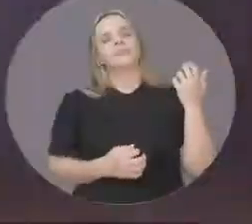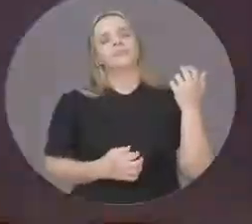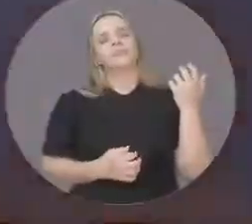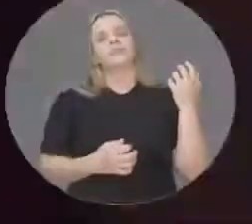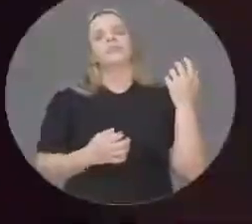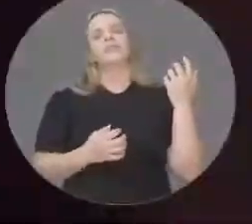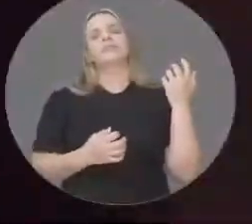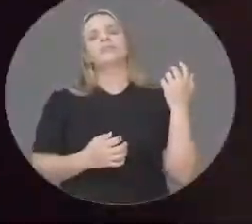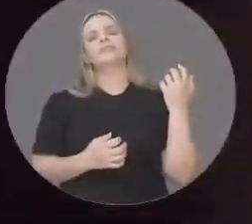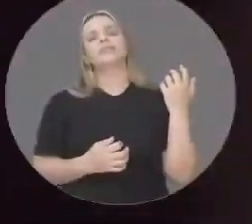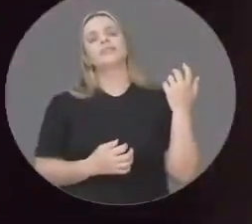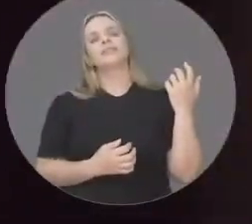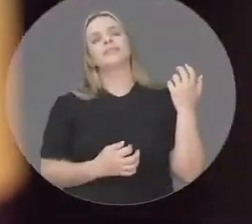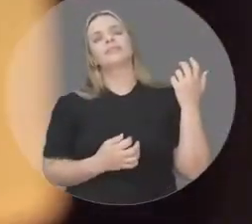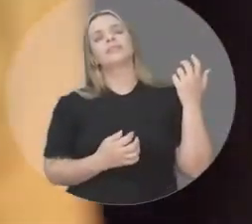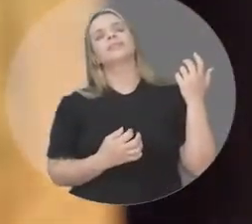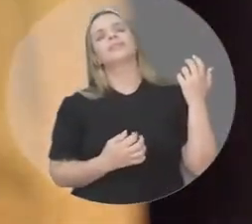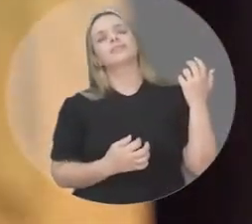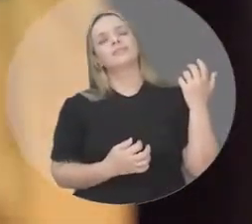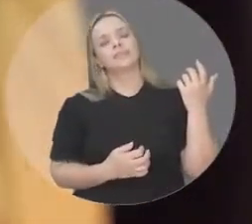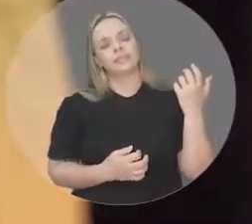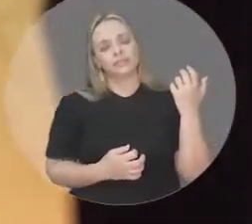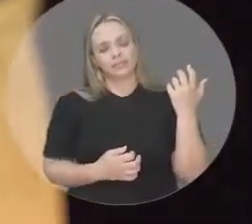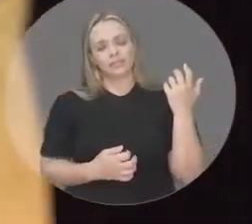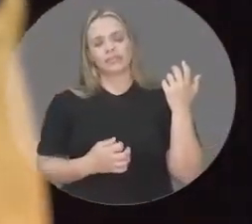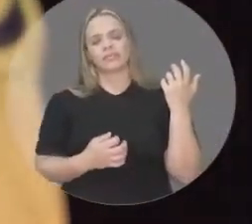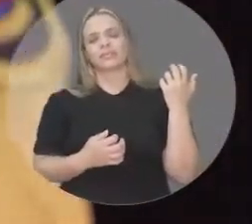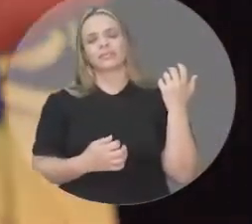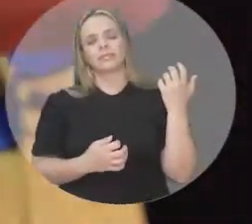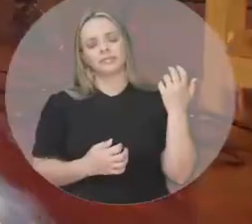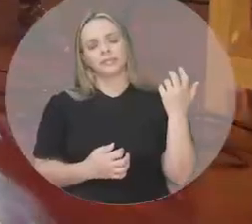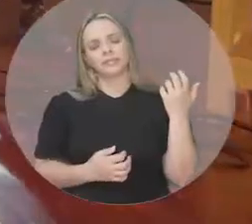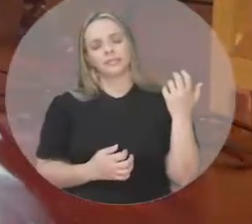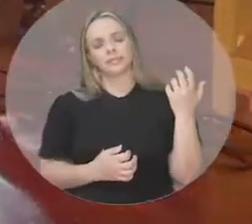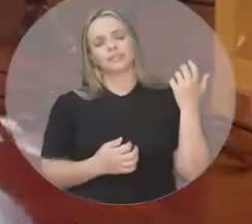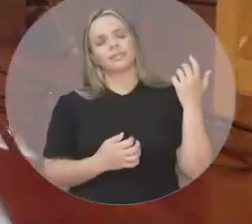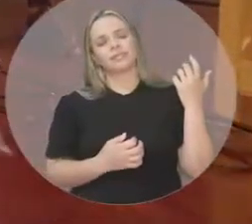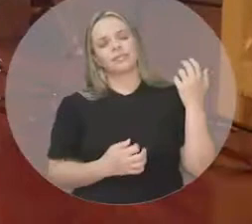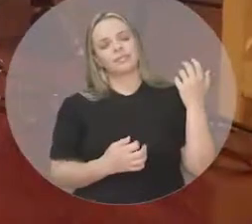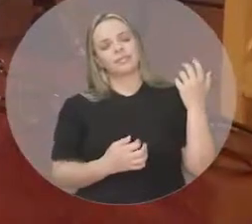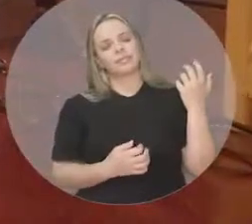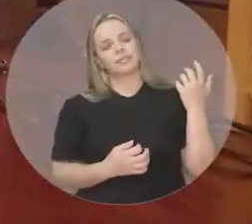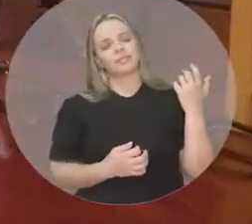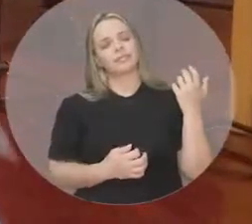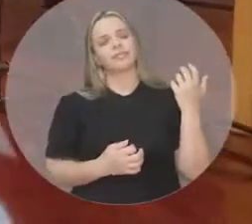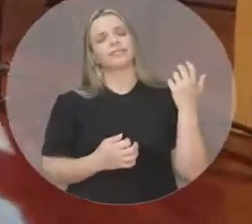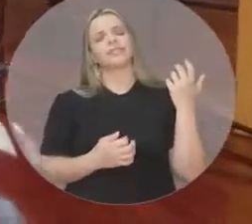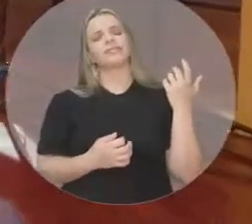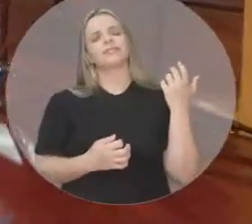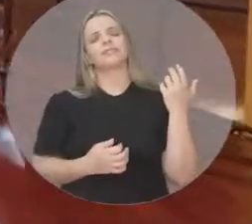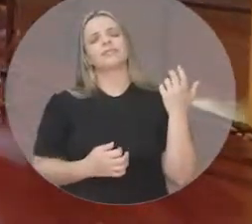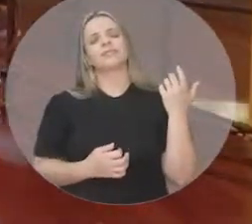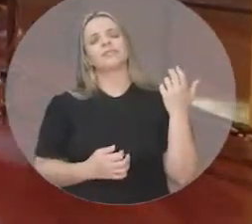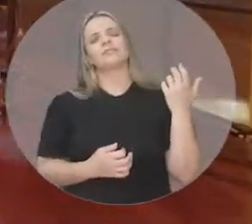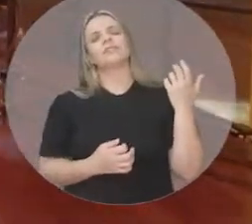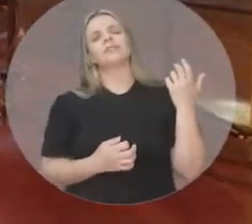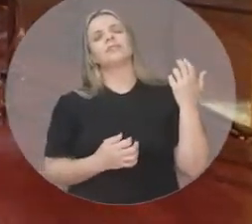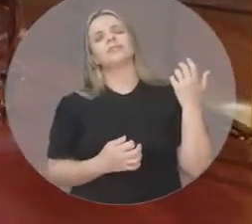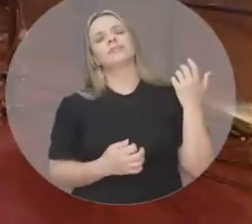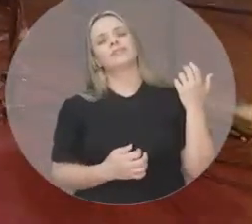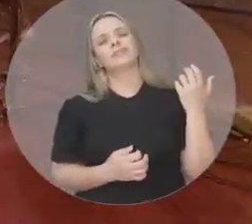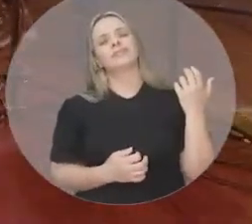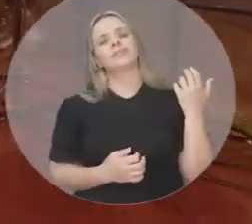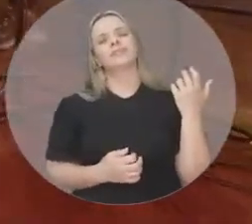vigário, venha me ensinar a dançar. Chapada e vigário, venha me ensinar a dançar. Ave tua forte coração, toma viola de